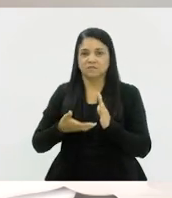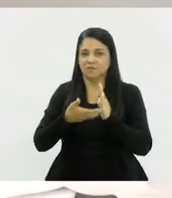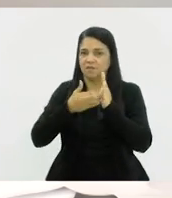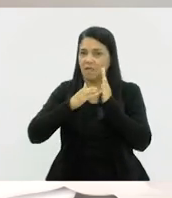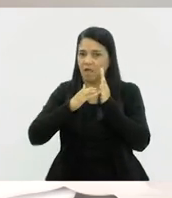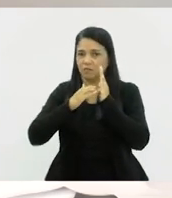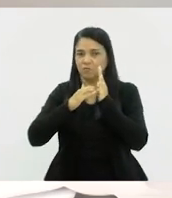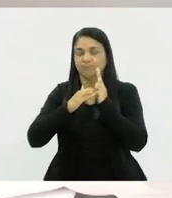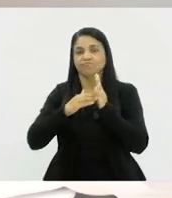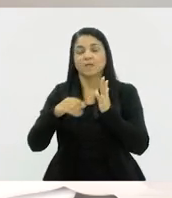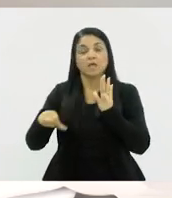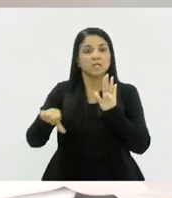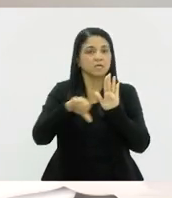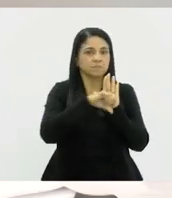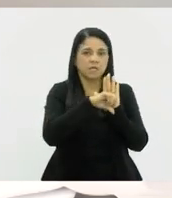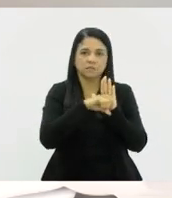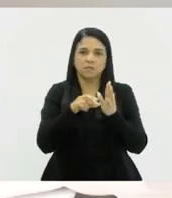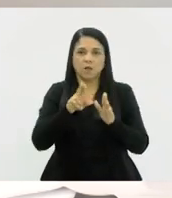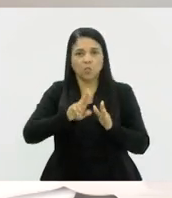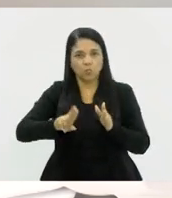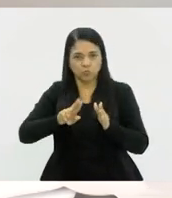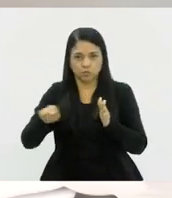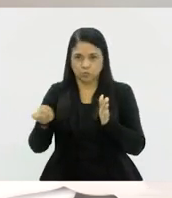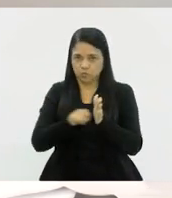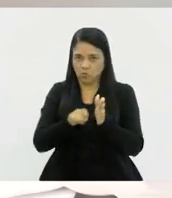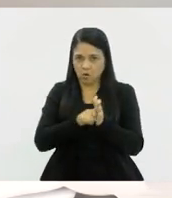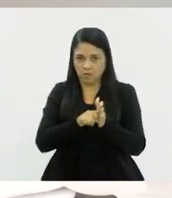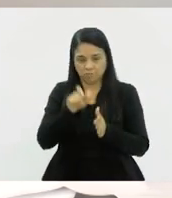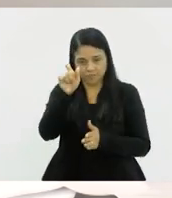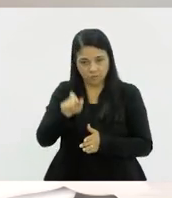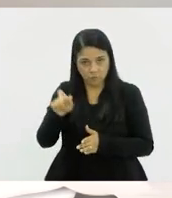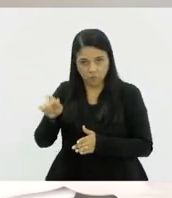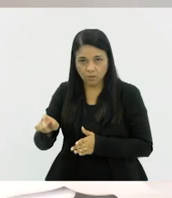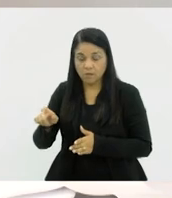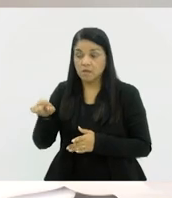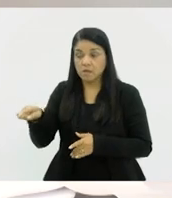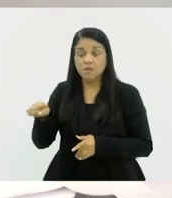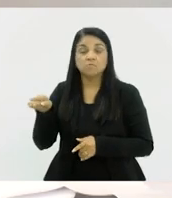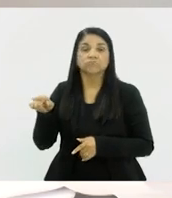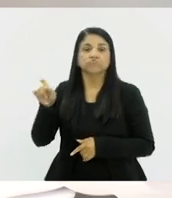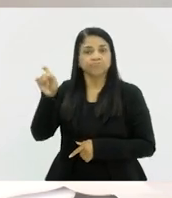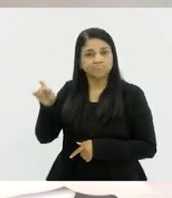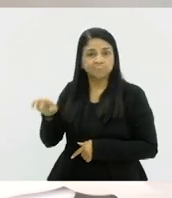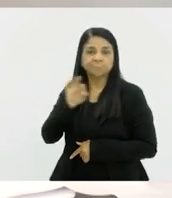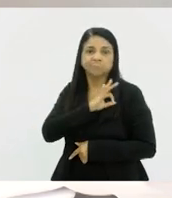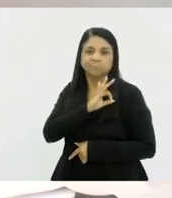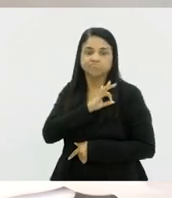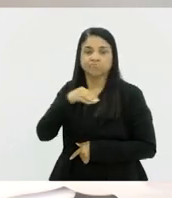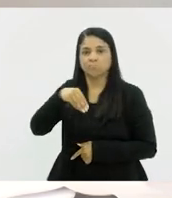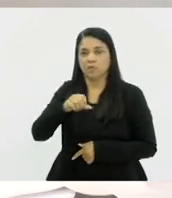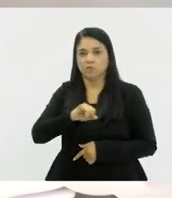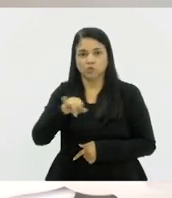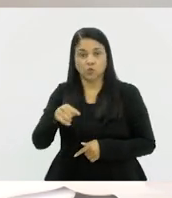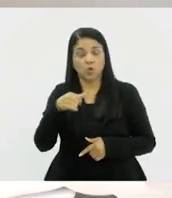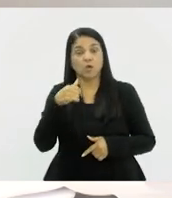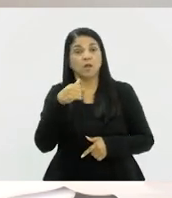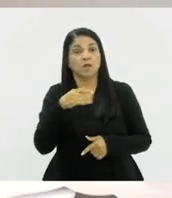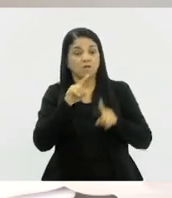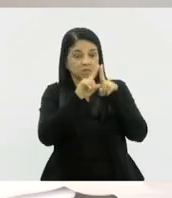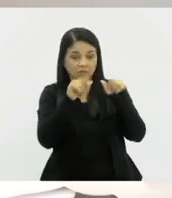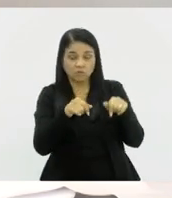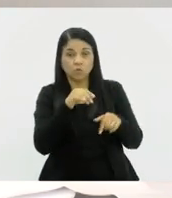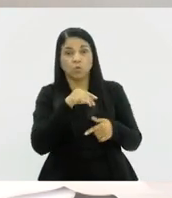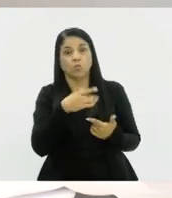criminalizar todos os usuários ele é um um servidor público né que trabalha aqui não ganha o quanto